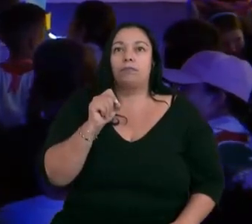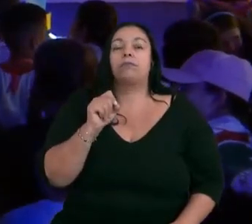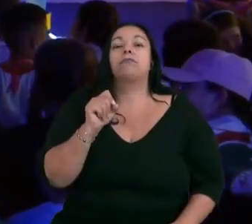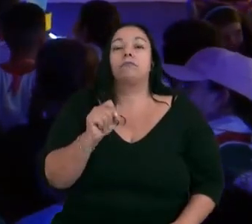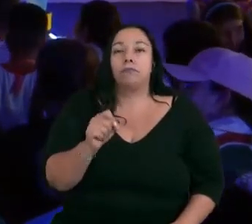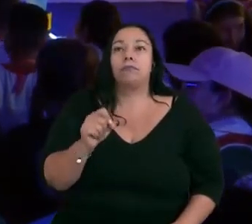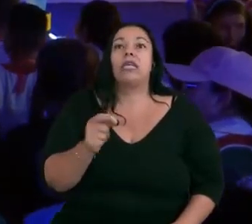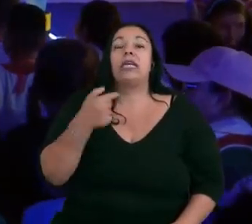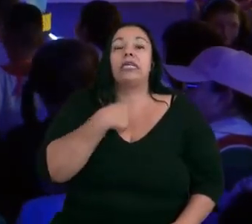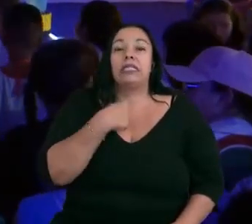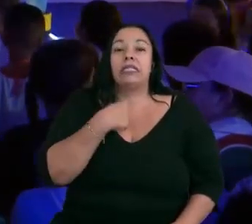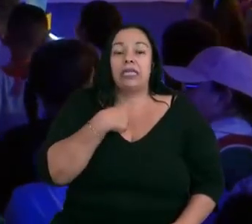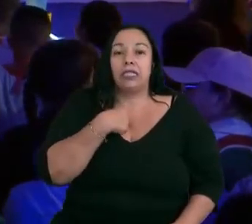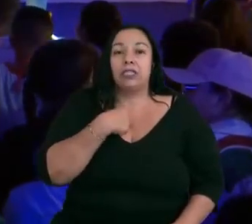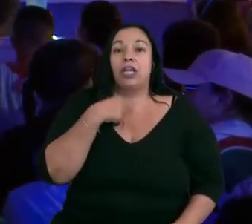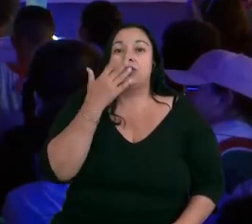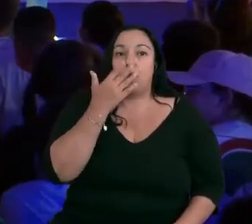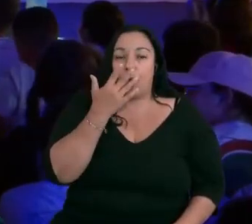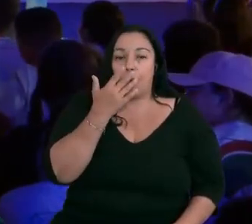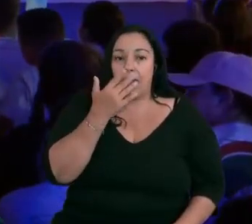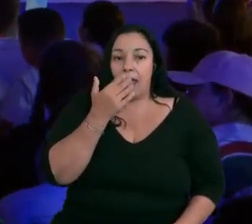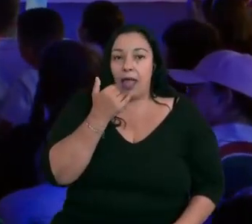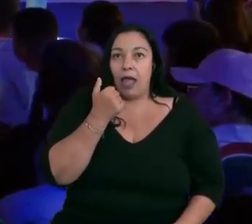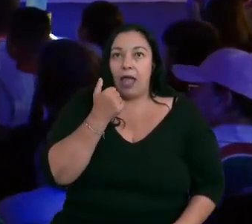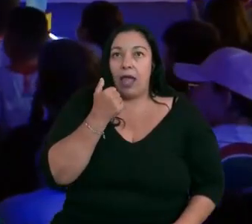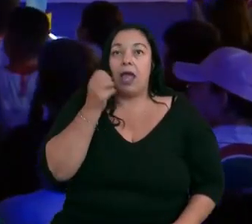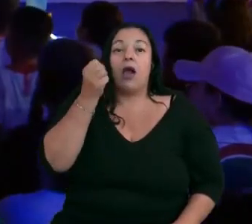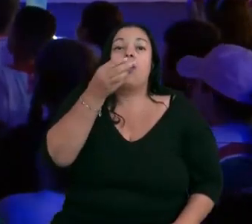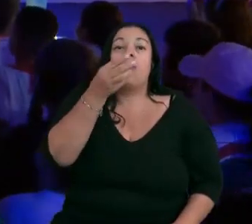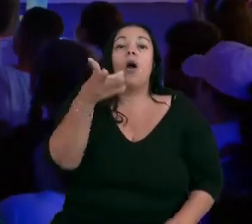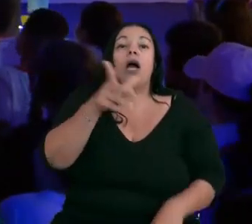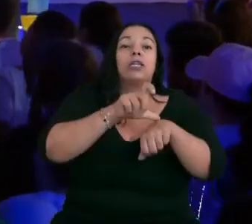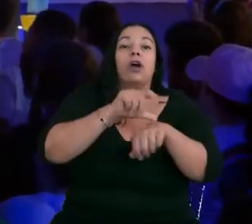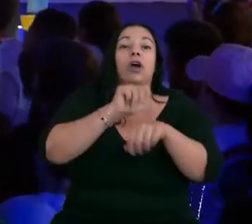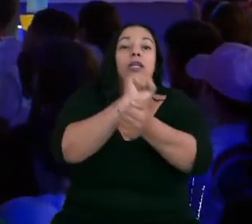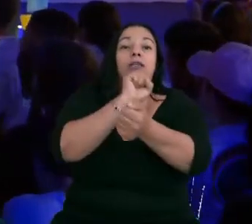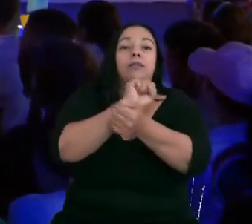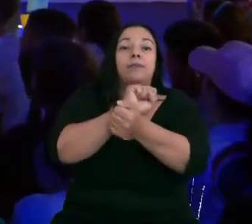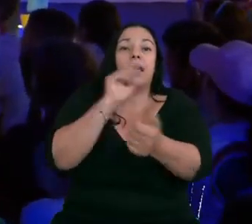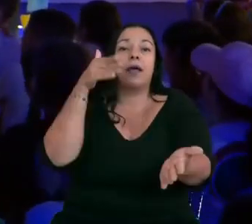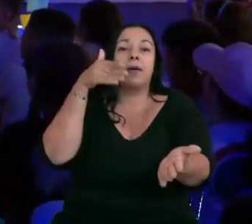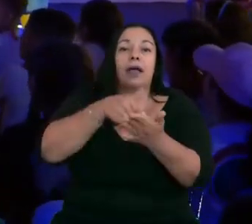Se a gente comer, quantas horas eu tenho que esperar para entrar na piscina?